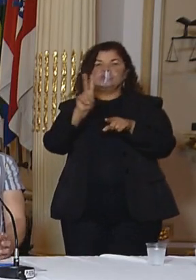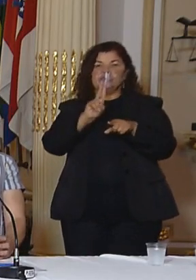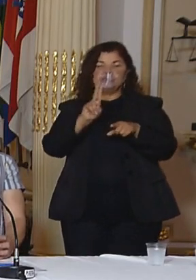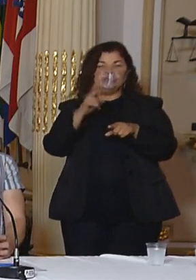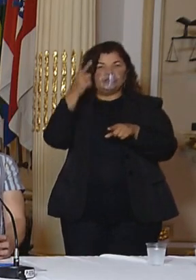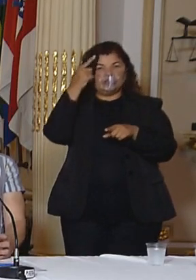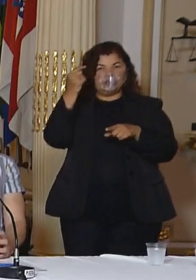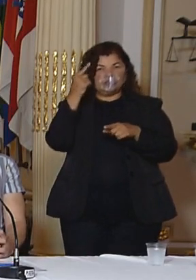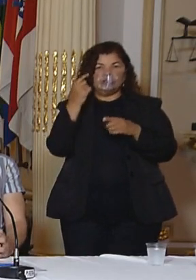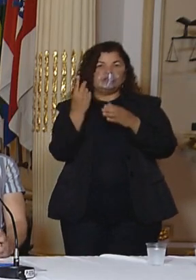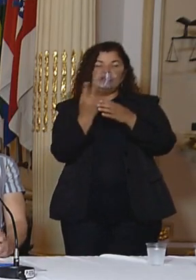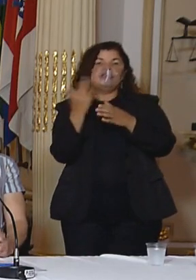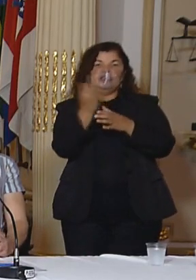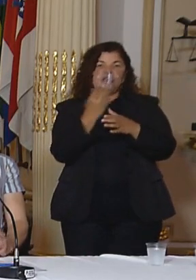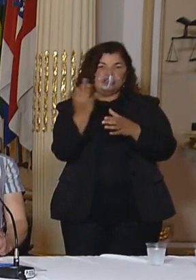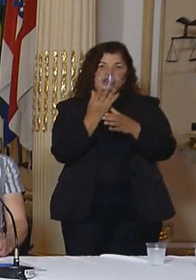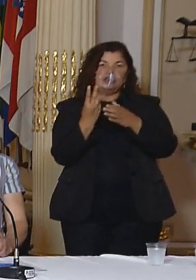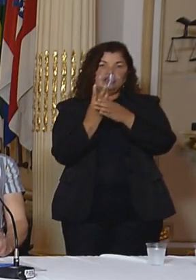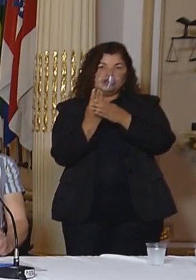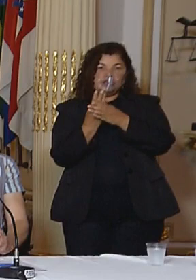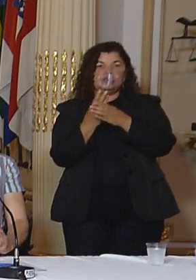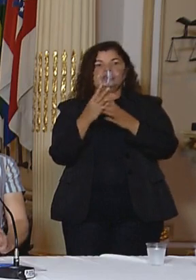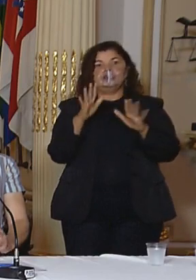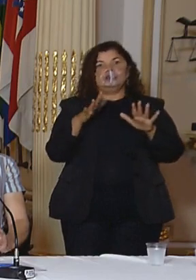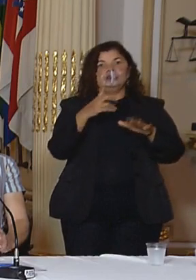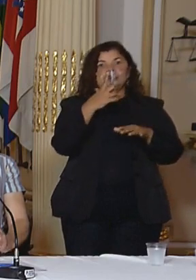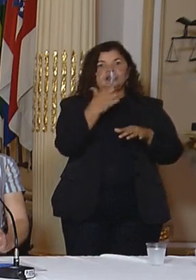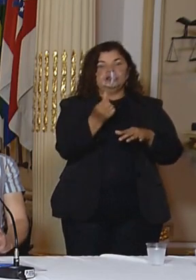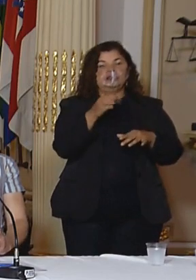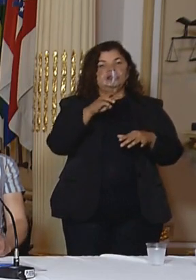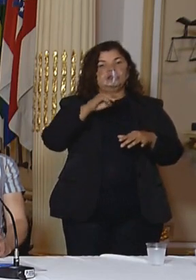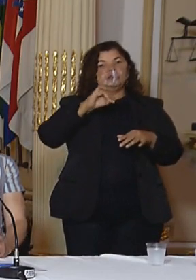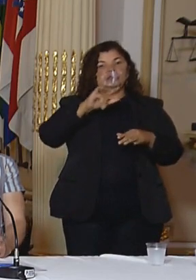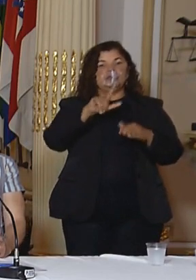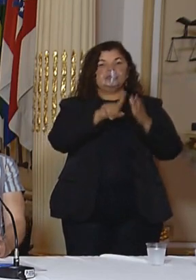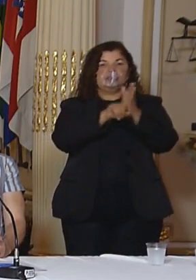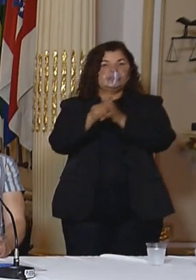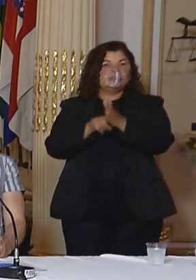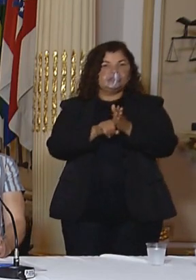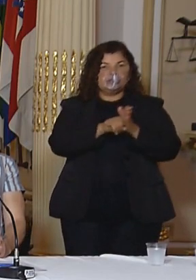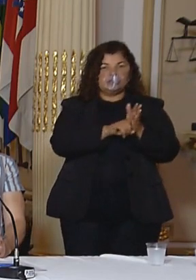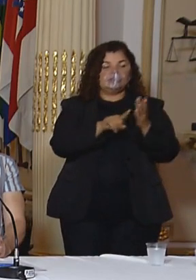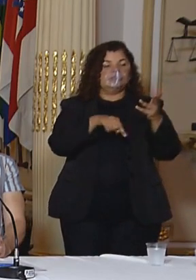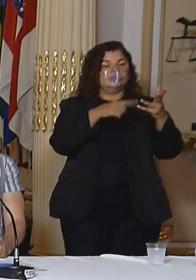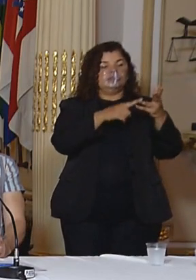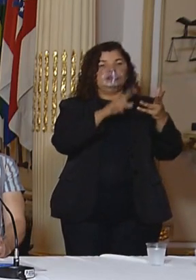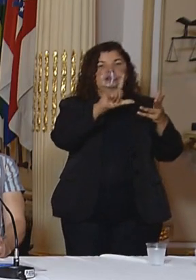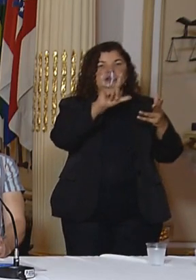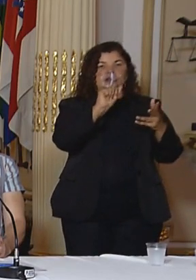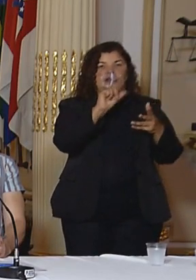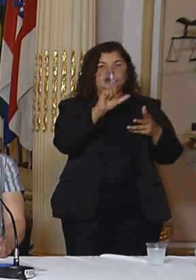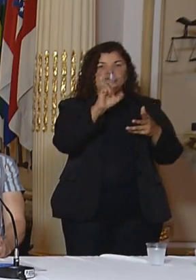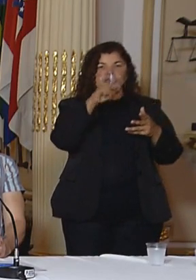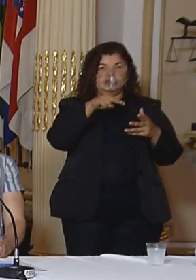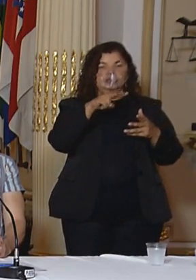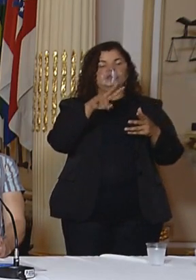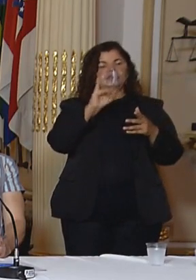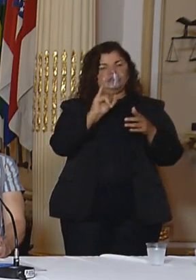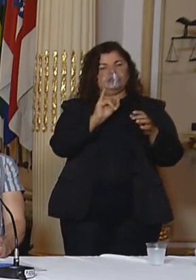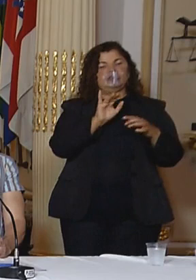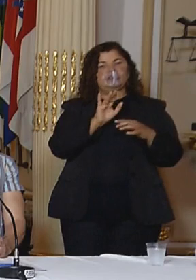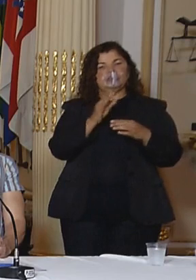estão previstos mais 16 mil exames. A gente vai ter uma colaboração do LACEN nisso, com a logística, né,